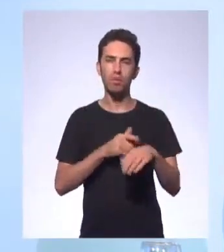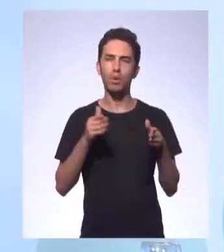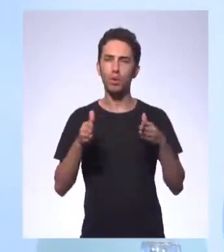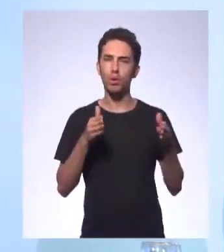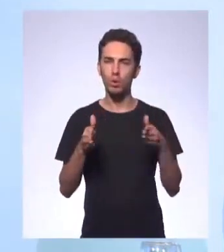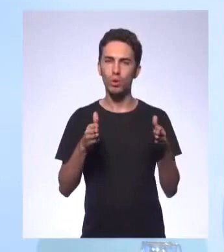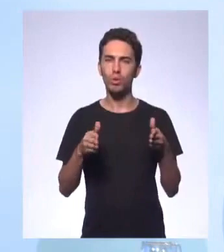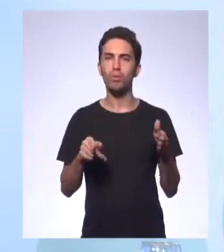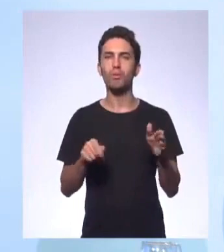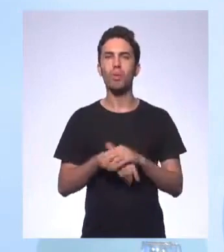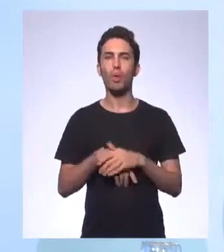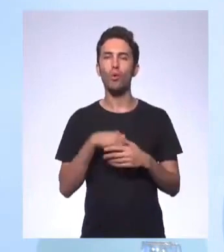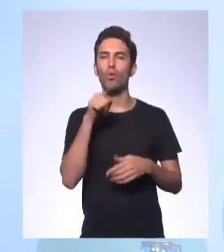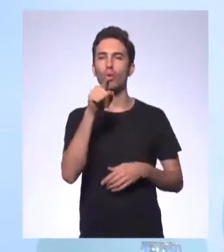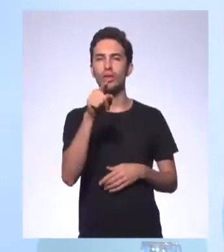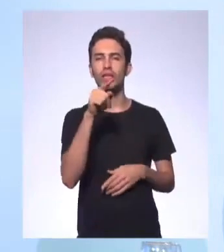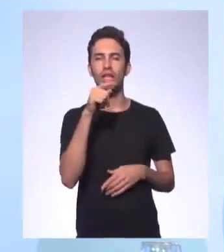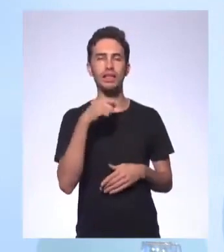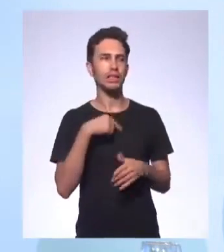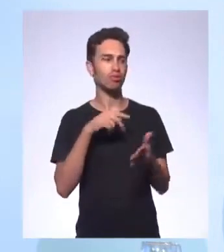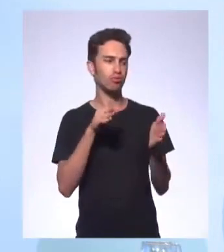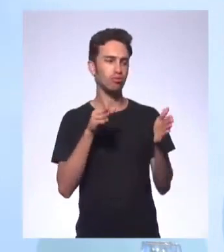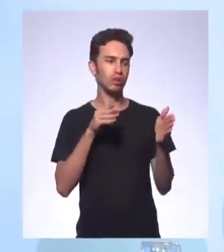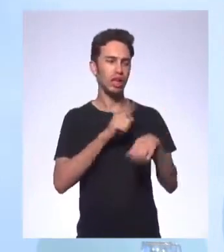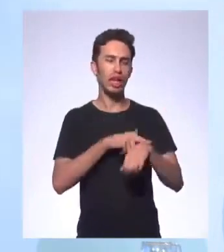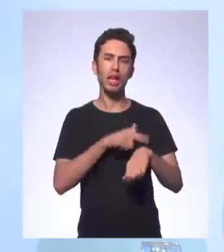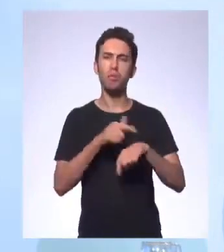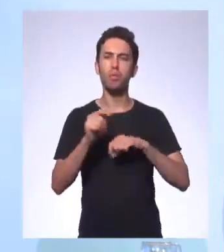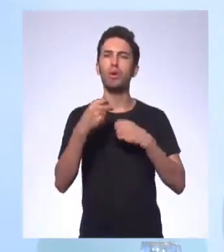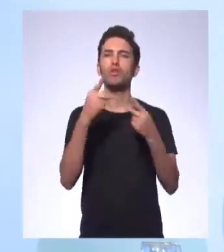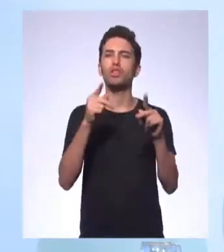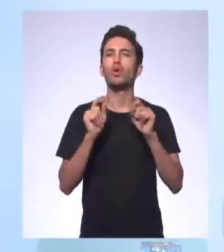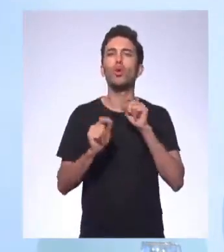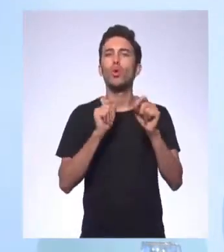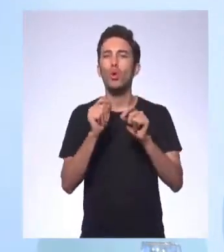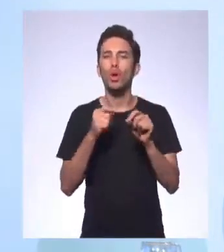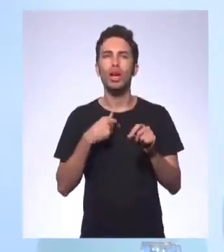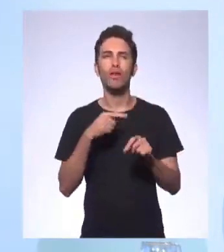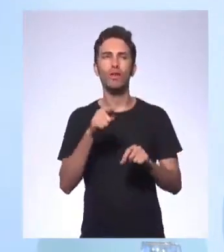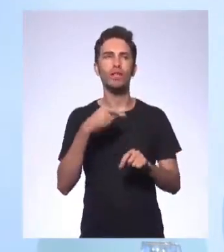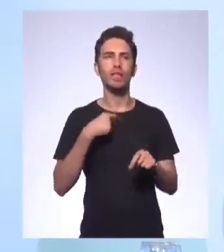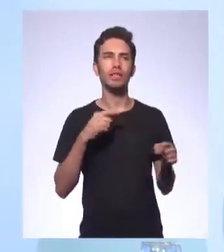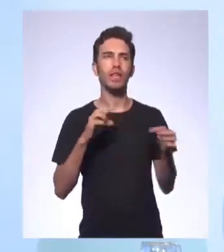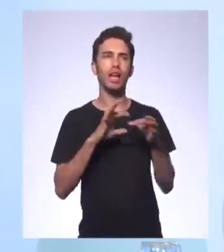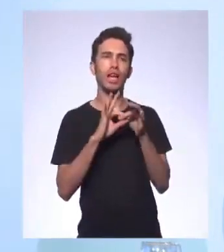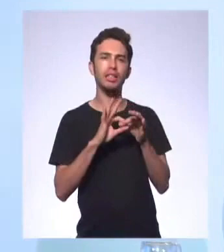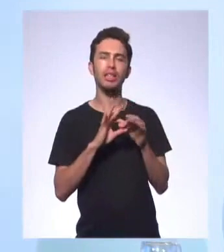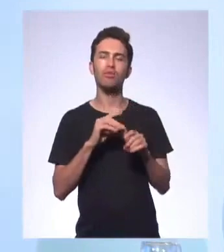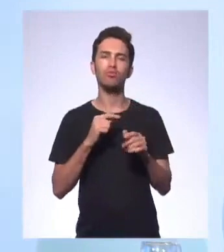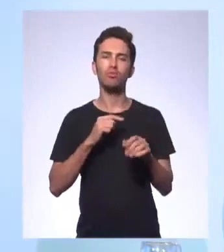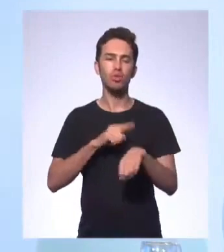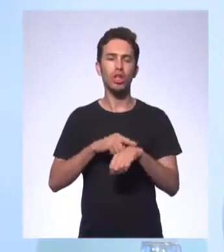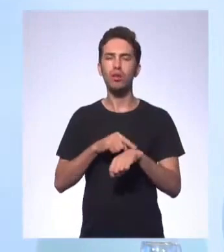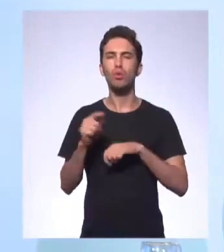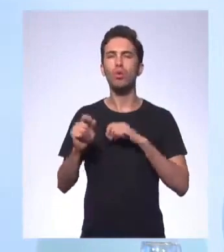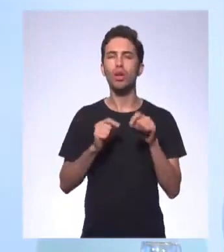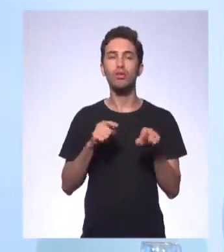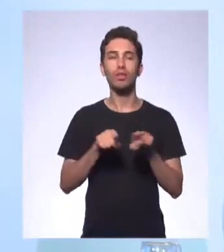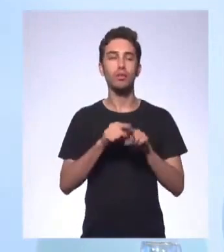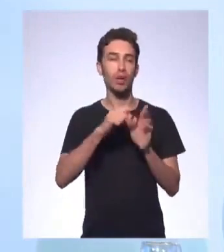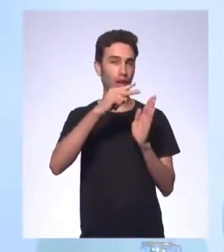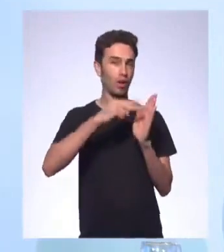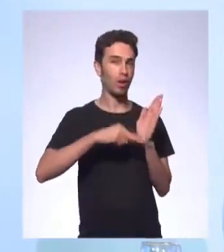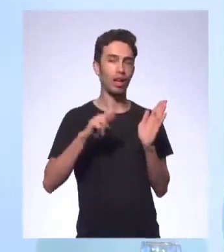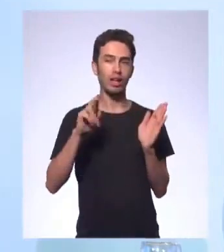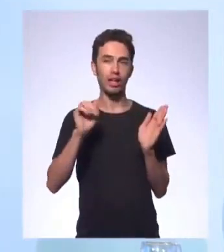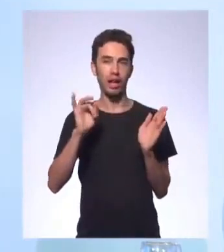é o tempo para você, qual o significado do tempo, qual a sua relação com o tempo. E eu até quero ler aqui, da aluna Rafaela,